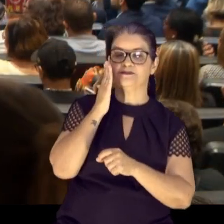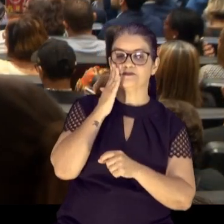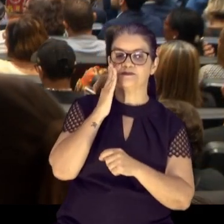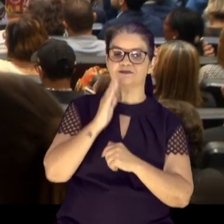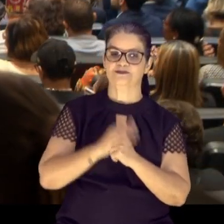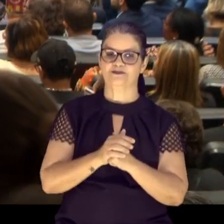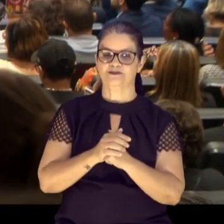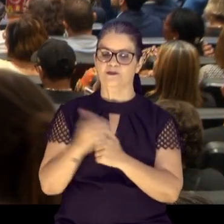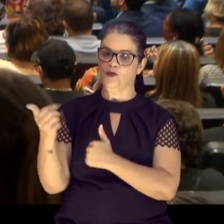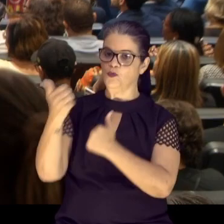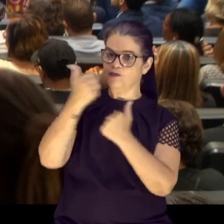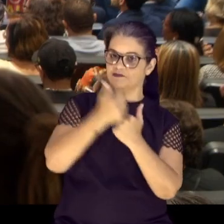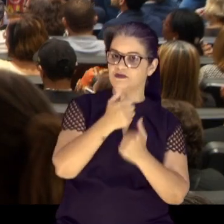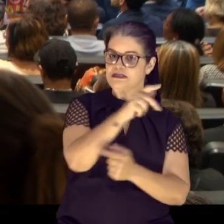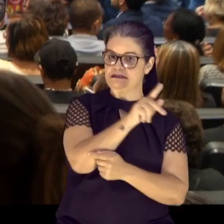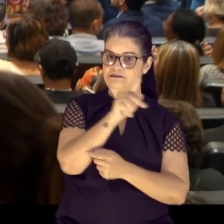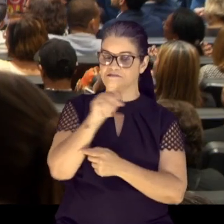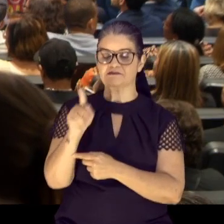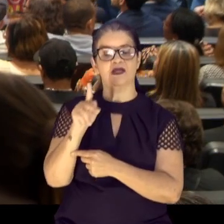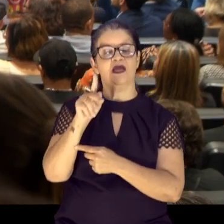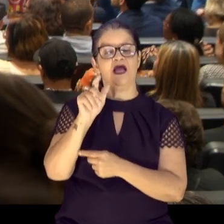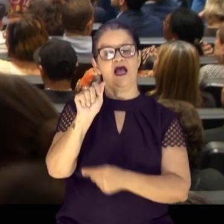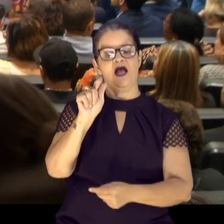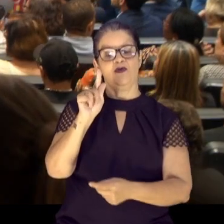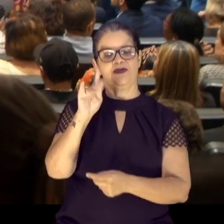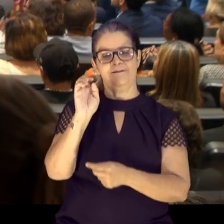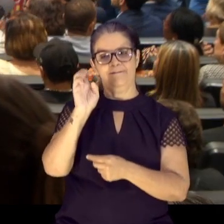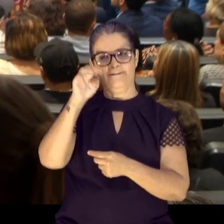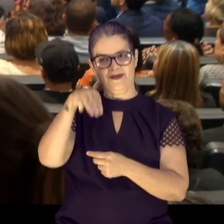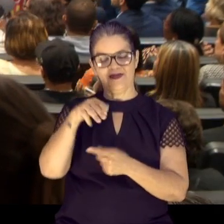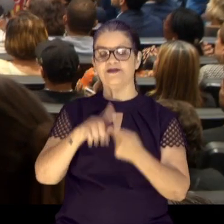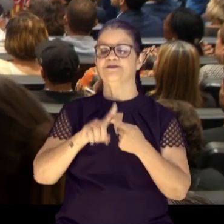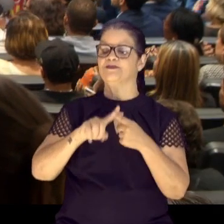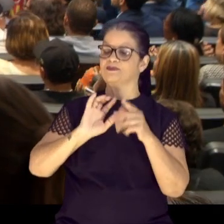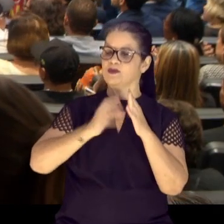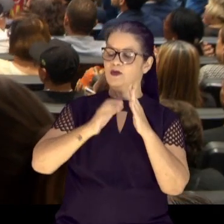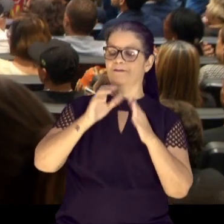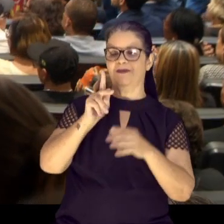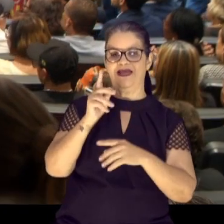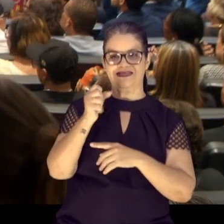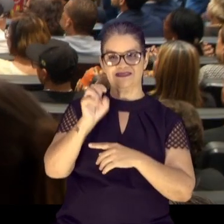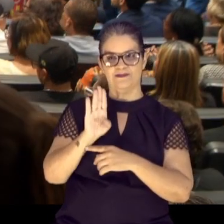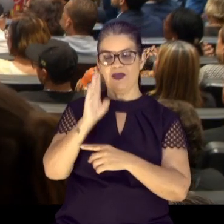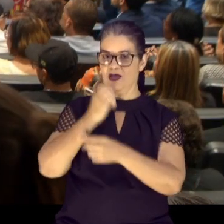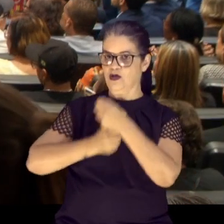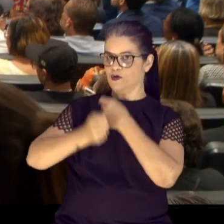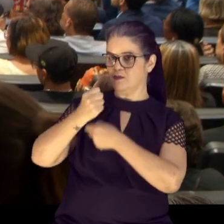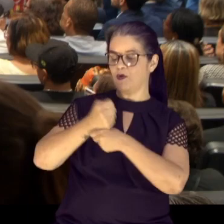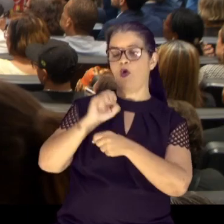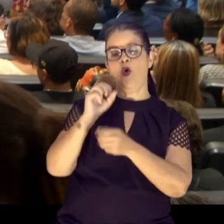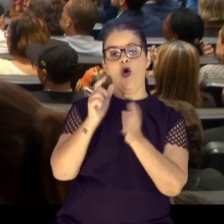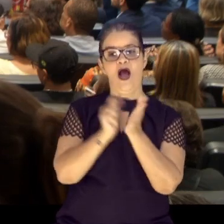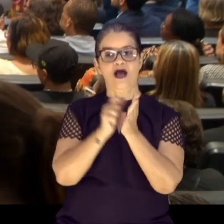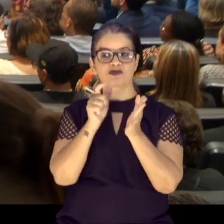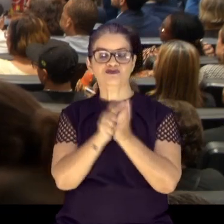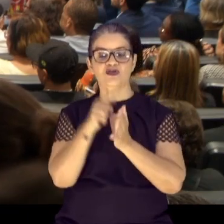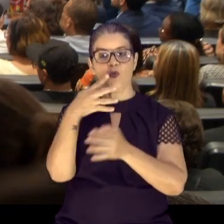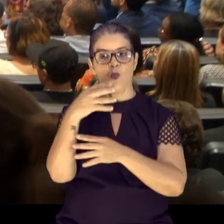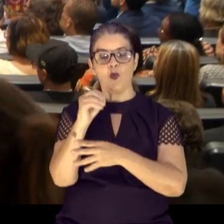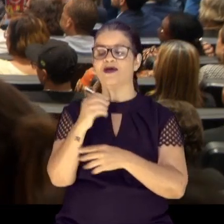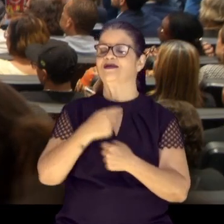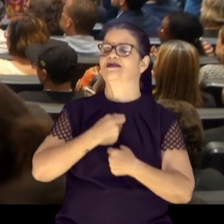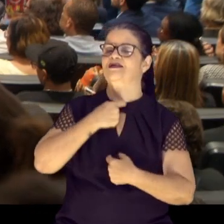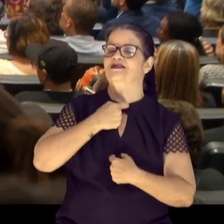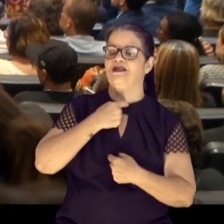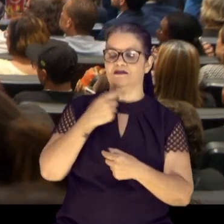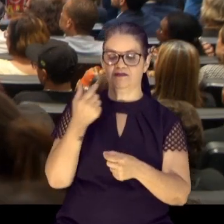Quem viu o vice-presidente Alckmin no Congresso Nacional do PSB no ano passado, ou na Agenda 40 em Gravatá,